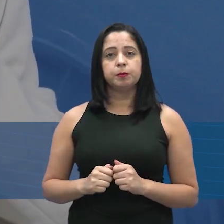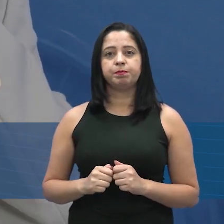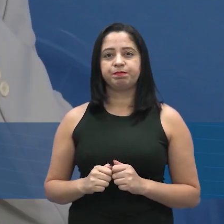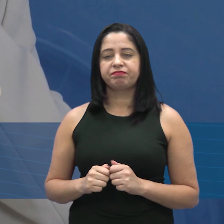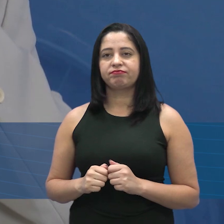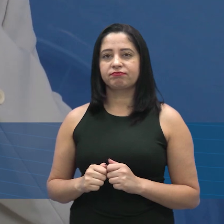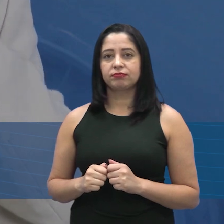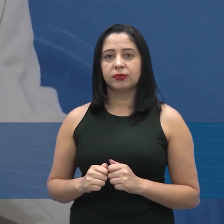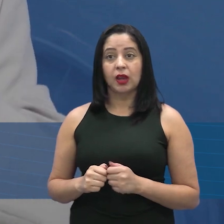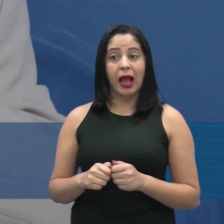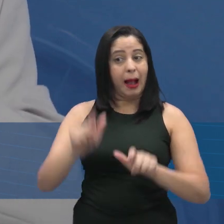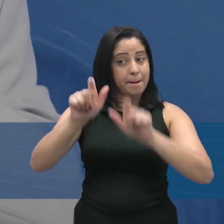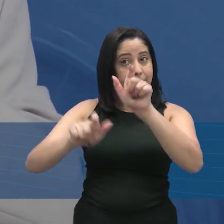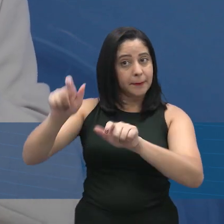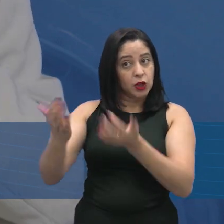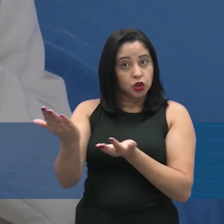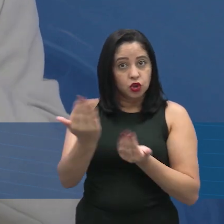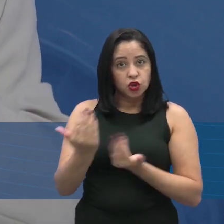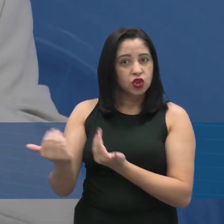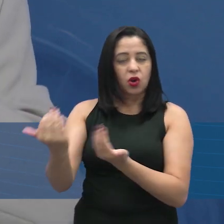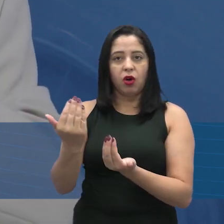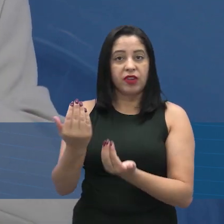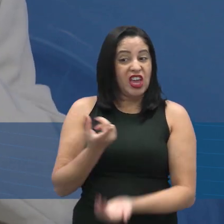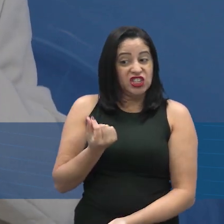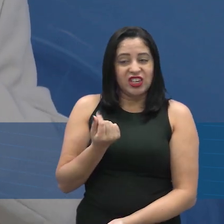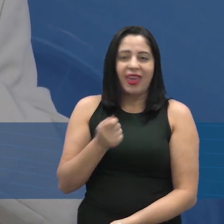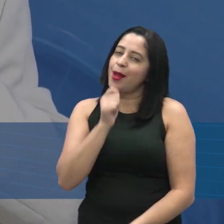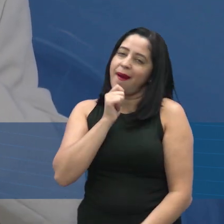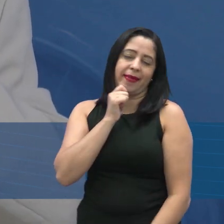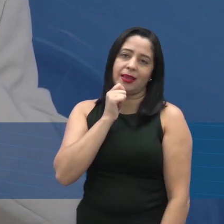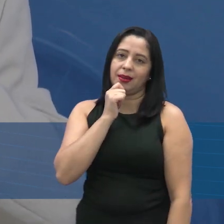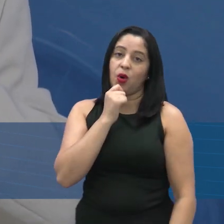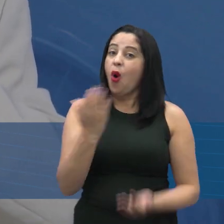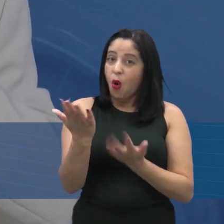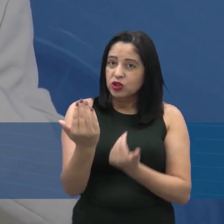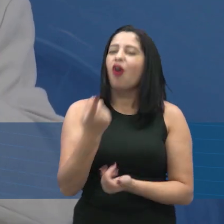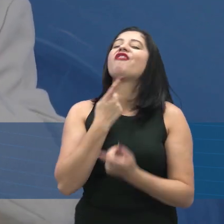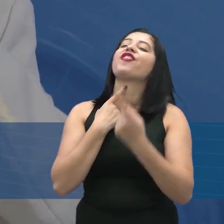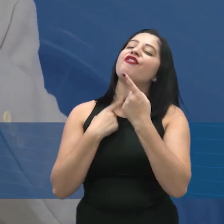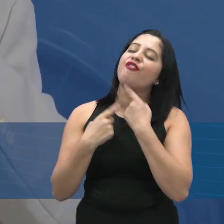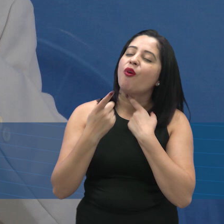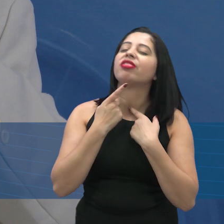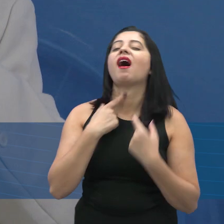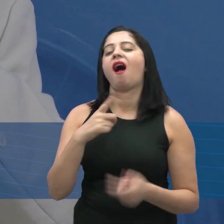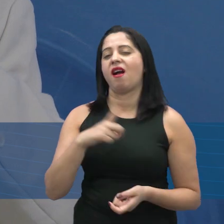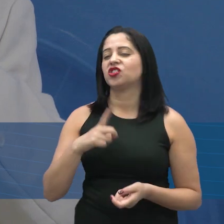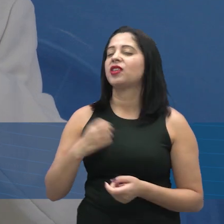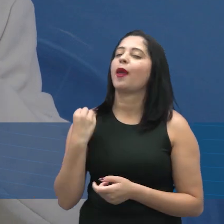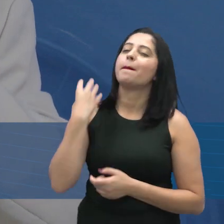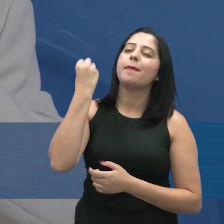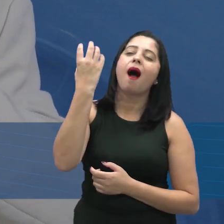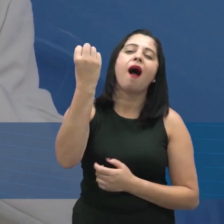E o jovem, né, não tem esse recurso, ele tem até vontade. Vontade nós vamos ter a vida toda,